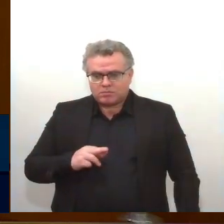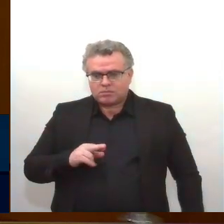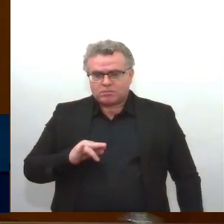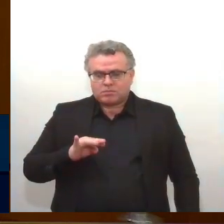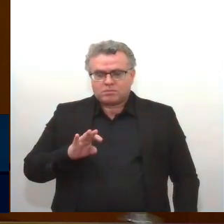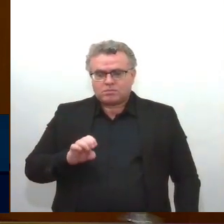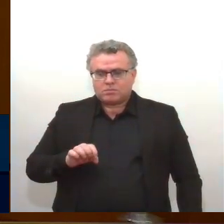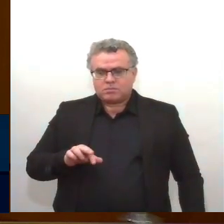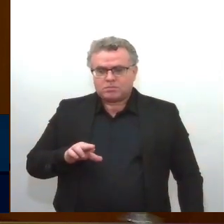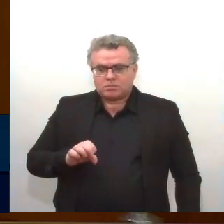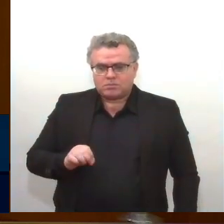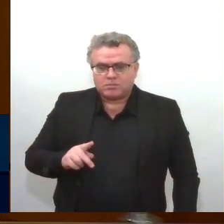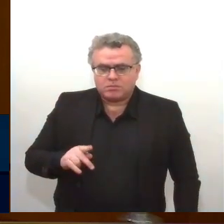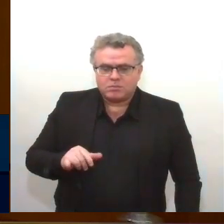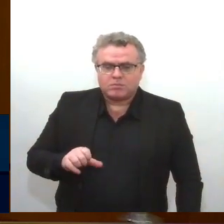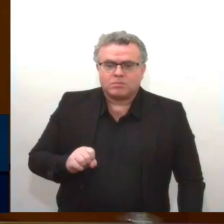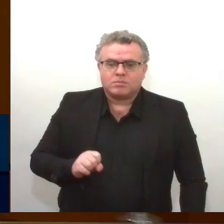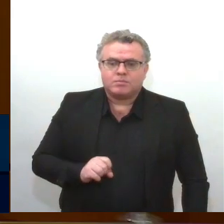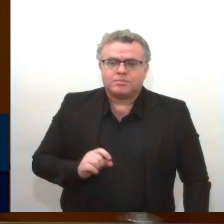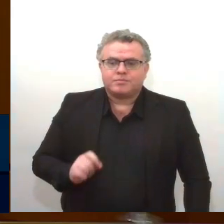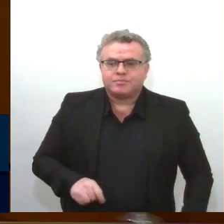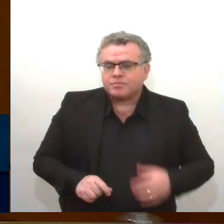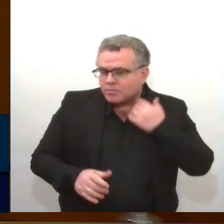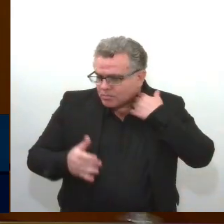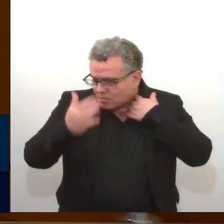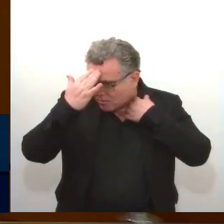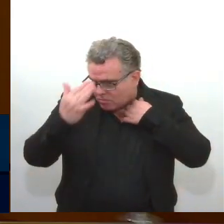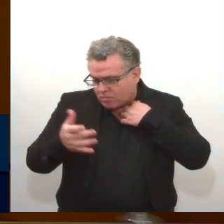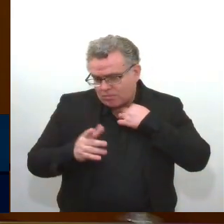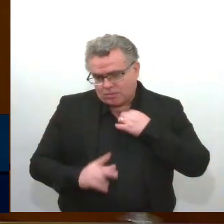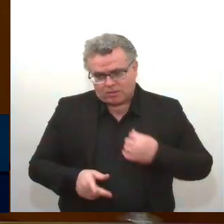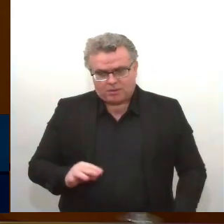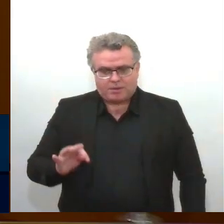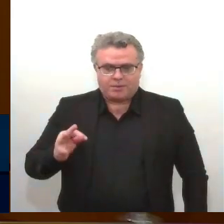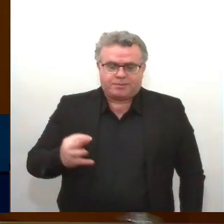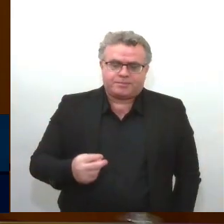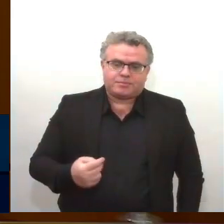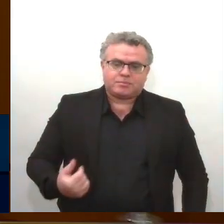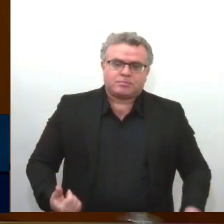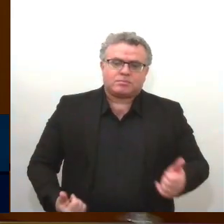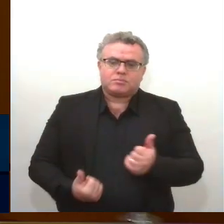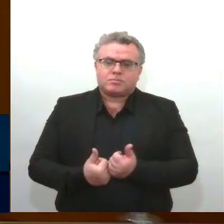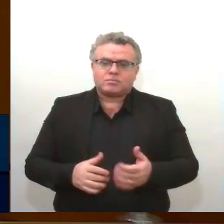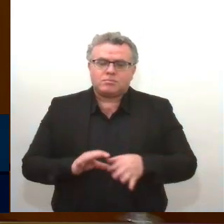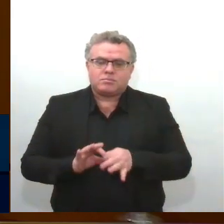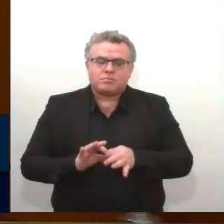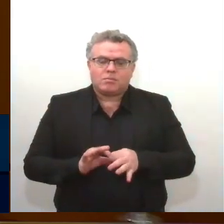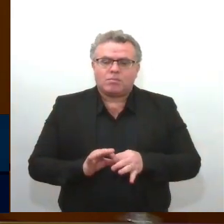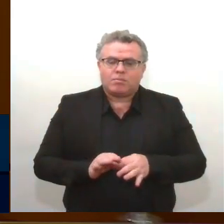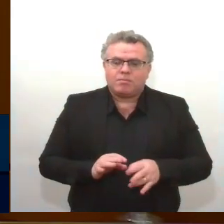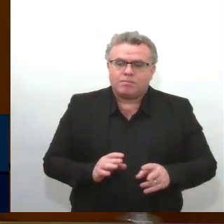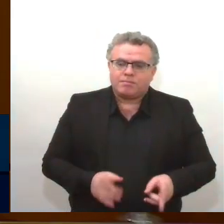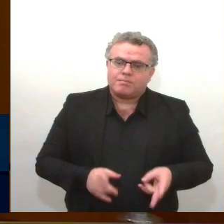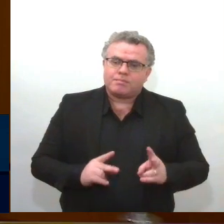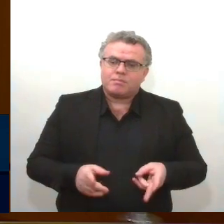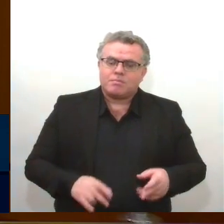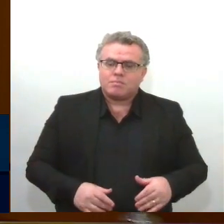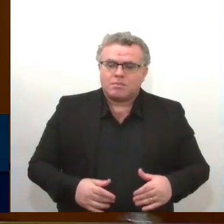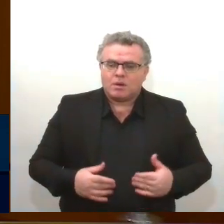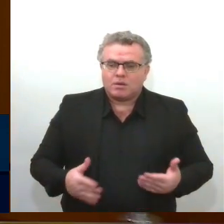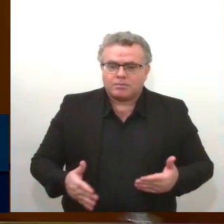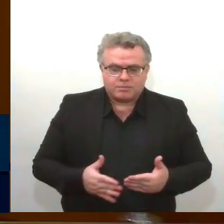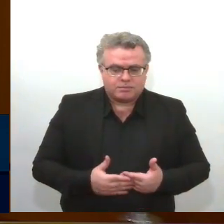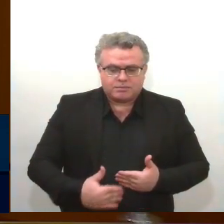é gratidão né a todas as pessoas que me abraçaram depois do resultado né diversas mensagens